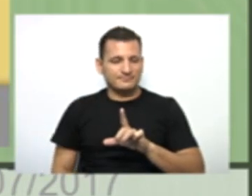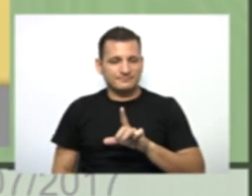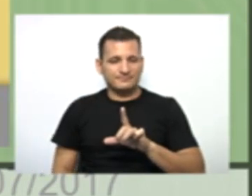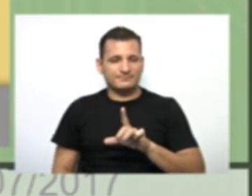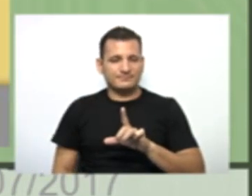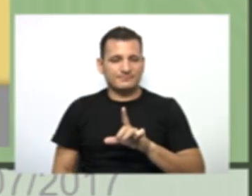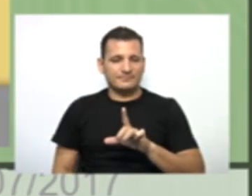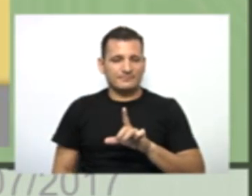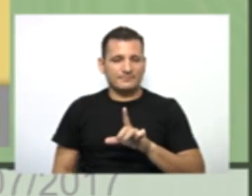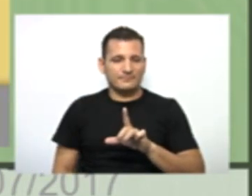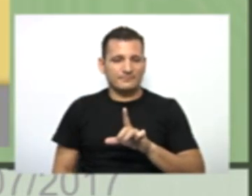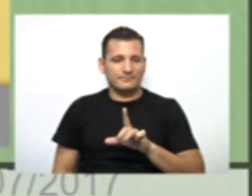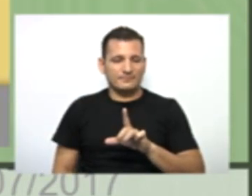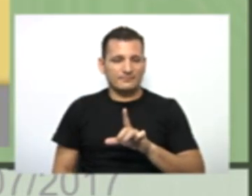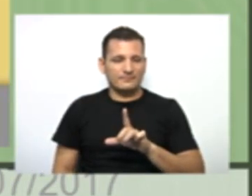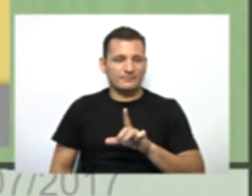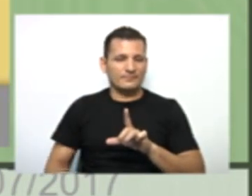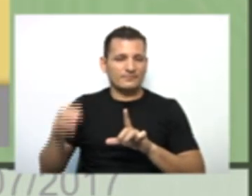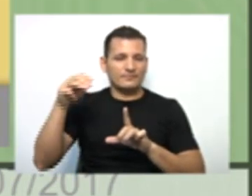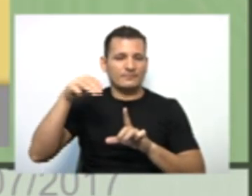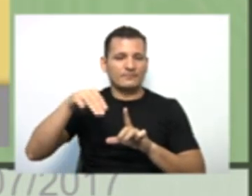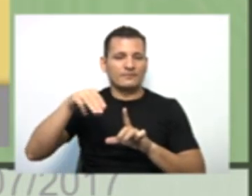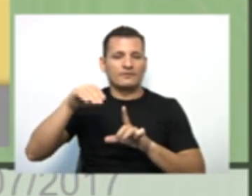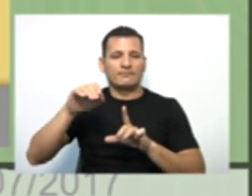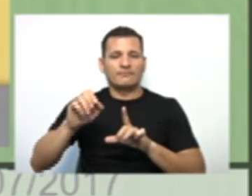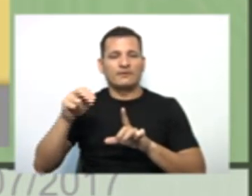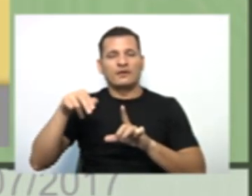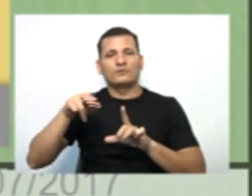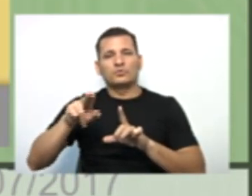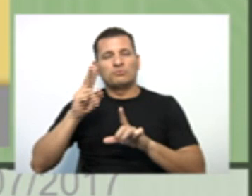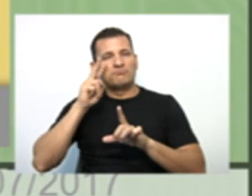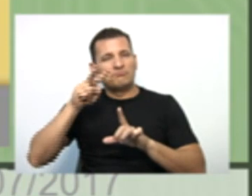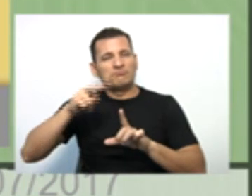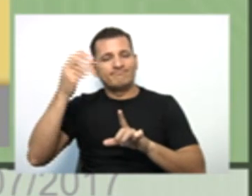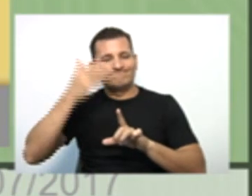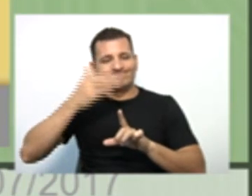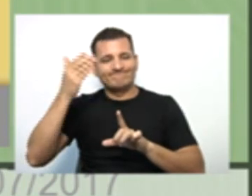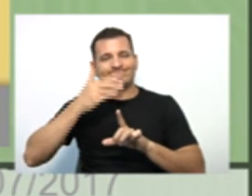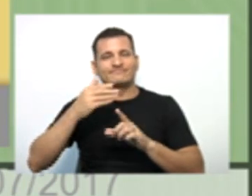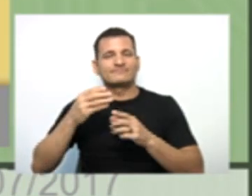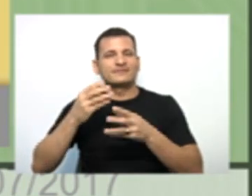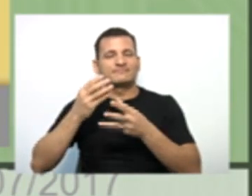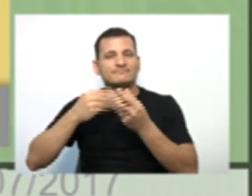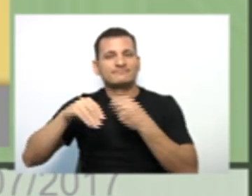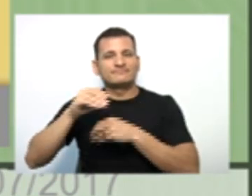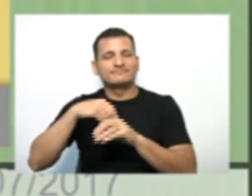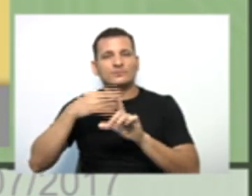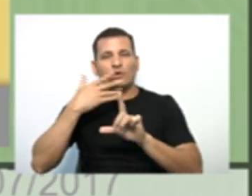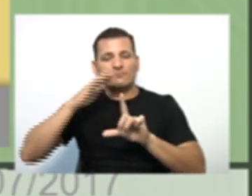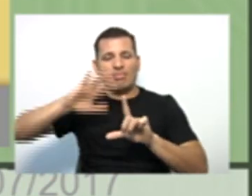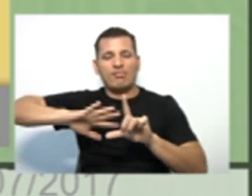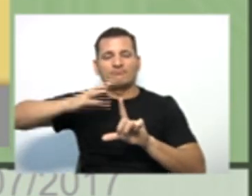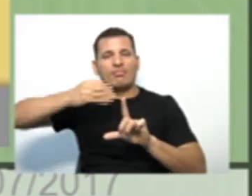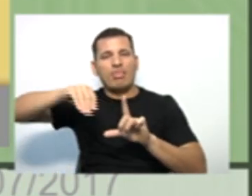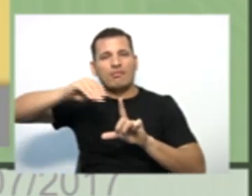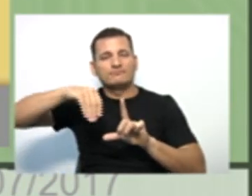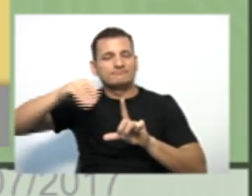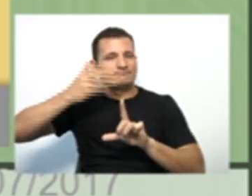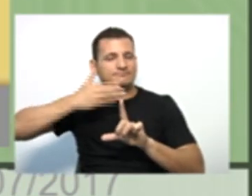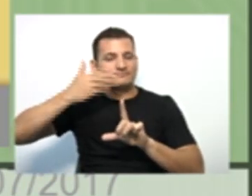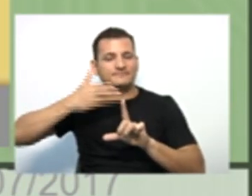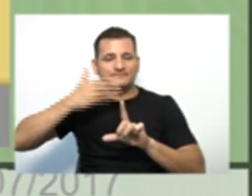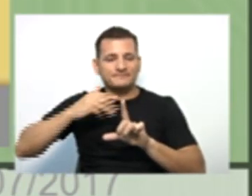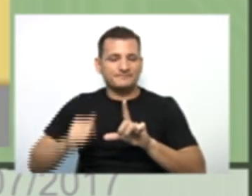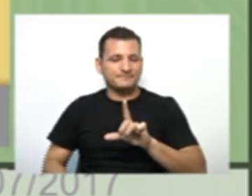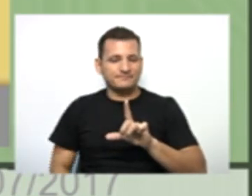O menu que estava ali do lado esquerdo, a gente já não consegue enxergar direito, por causa das cores que estão ali atrás. E aí ele